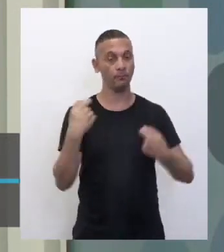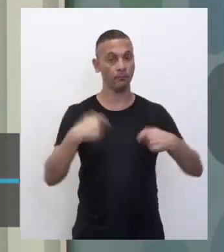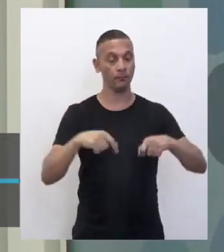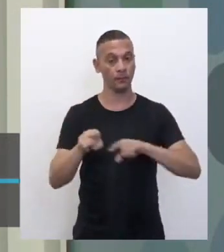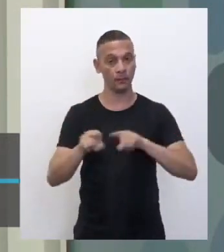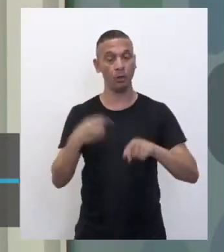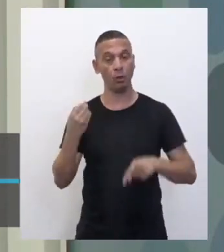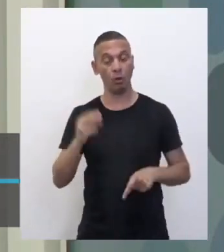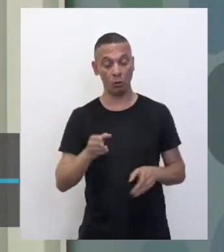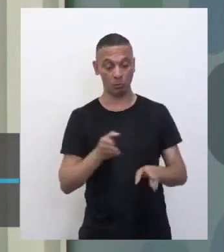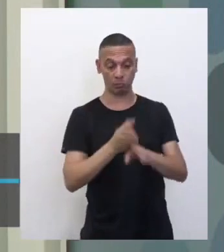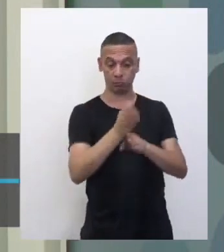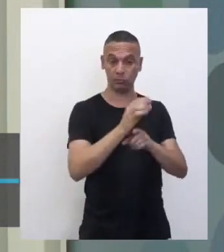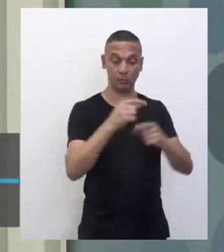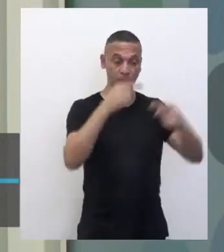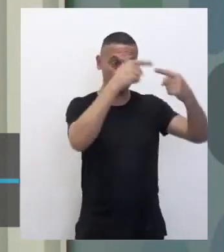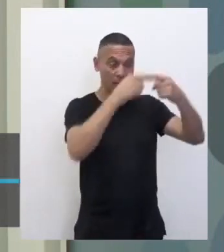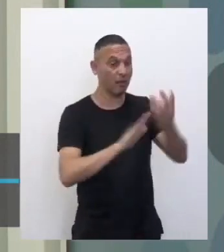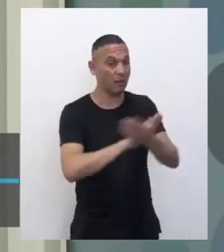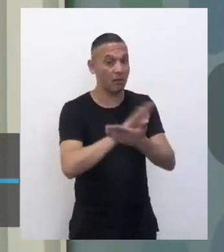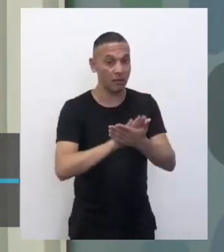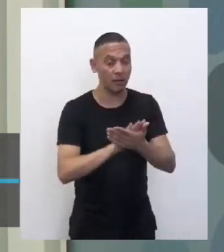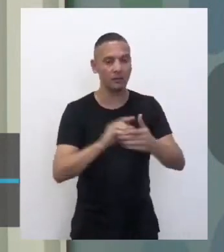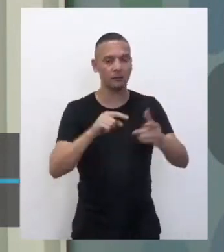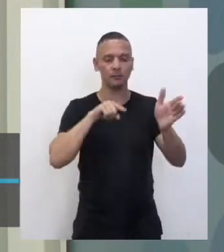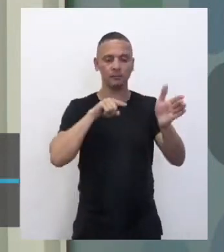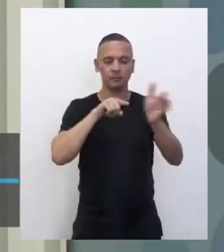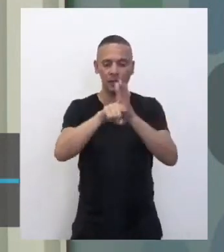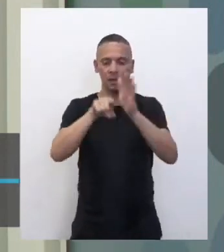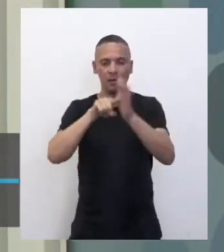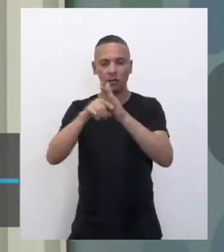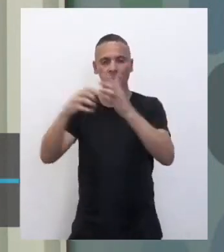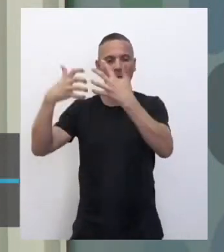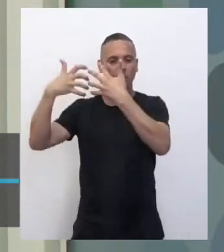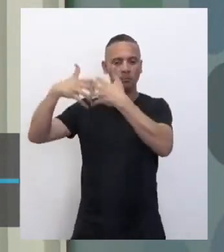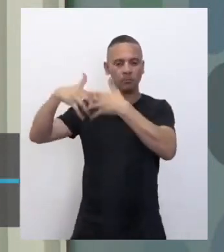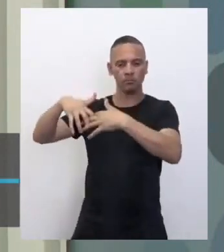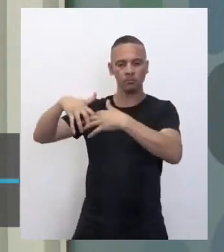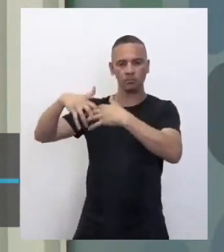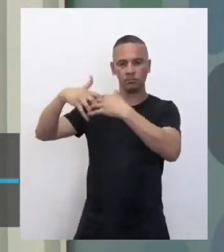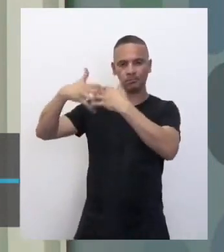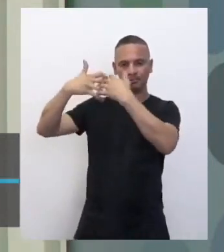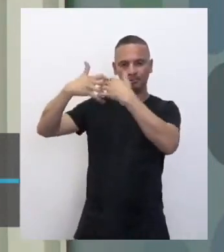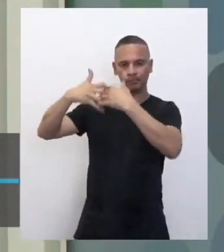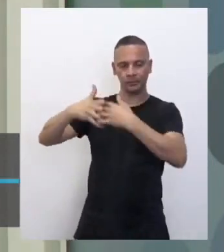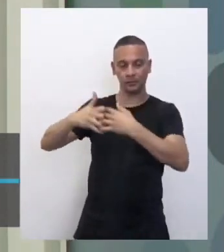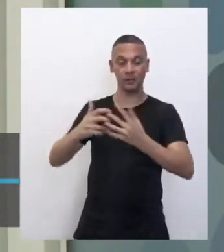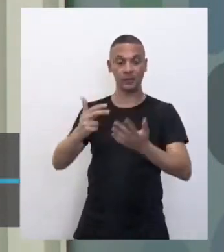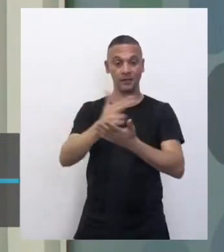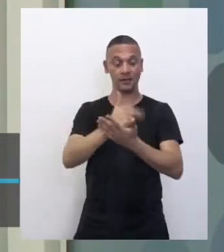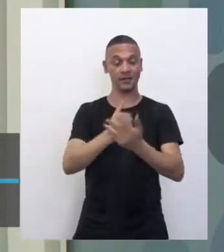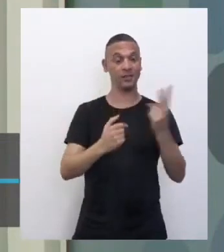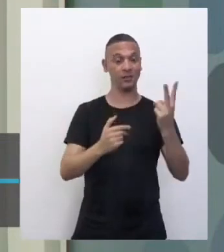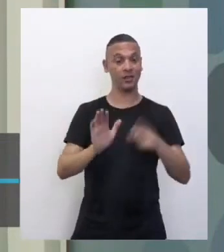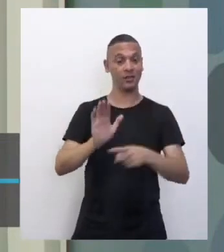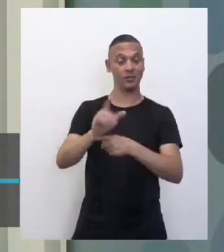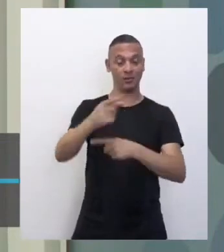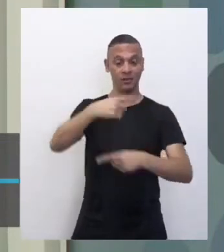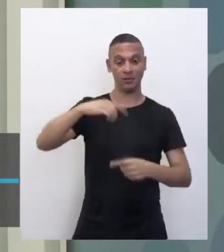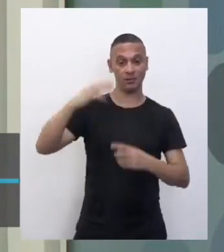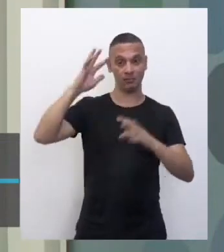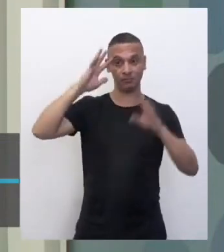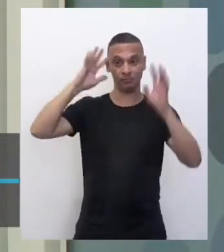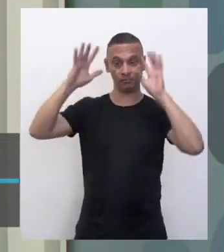não ter princípio nenhum? Né? Essas são perguntas e questões éticas que essas duas imagens nos ajudam a refletir.